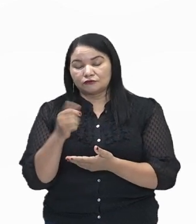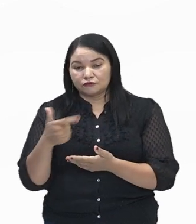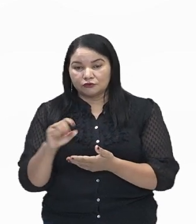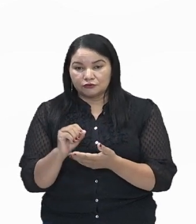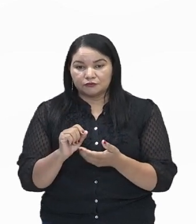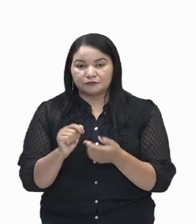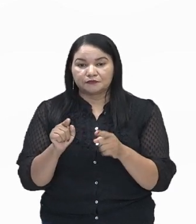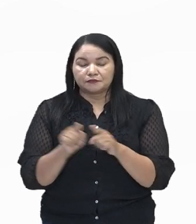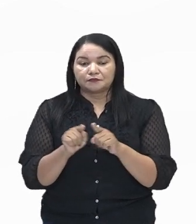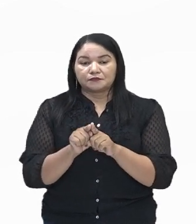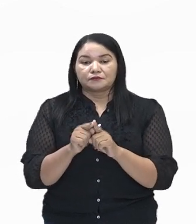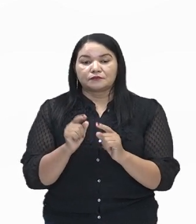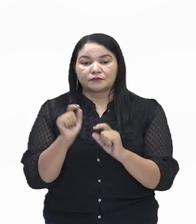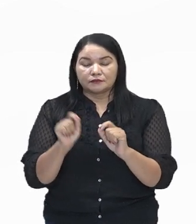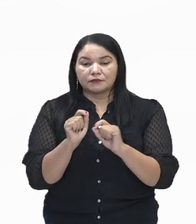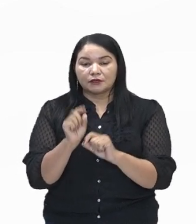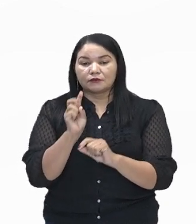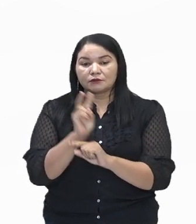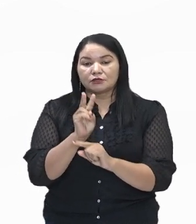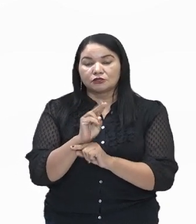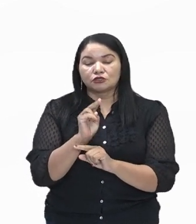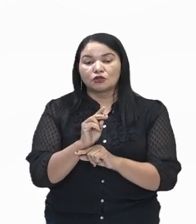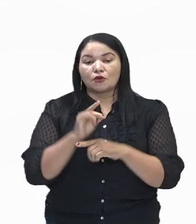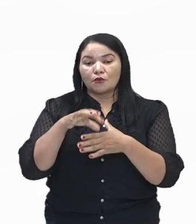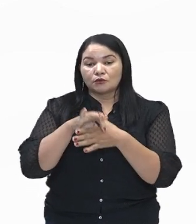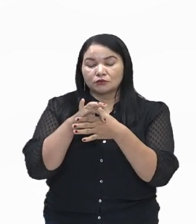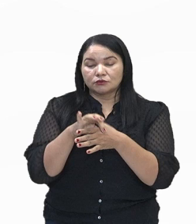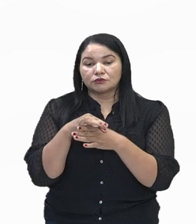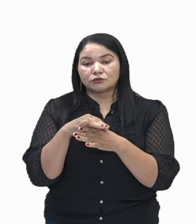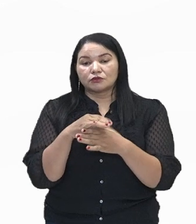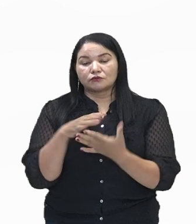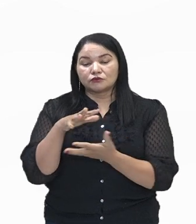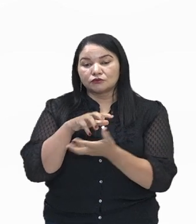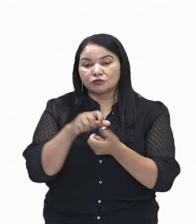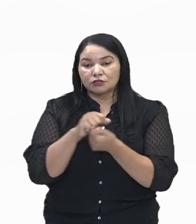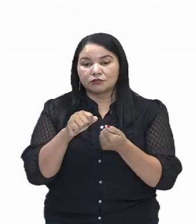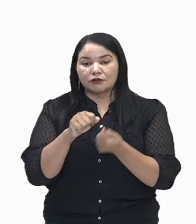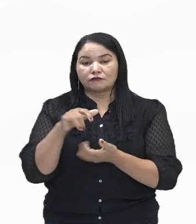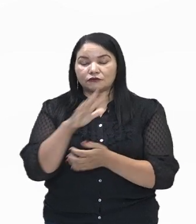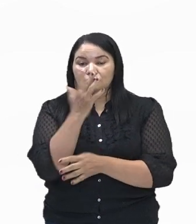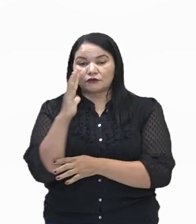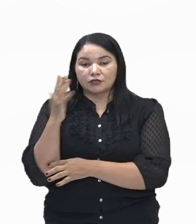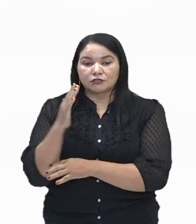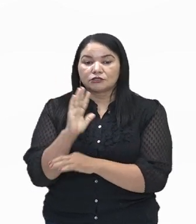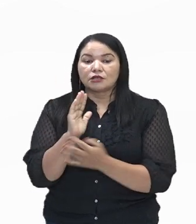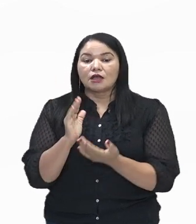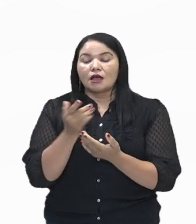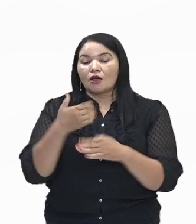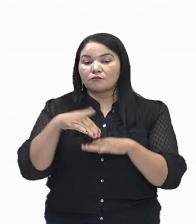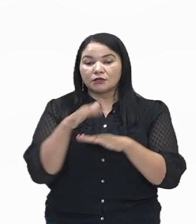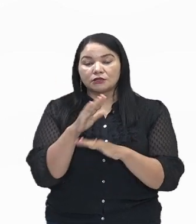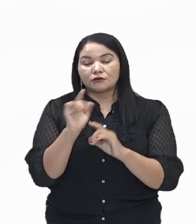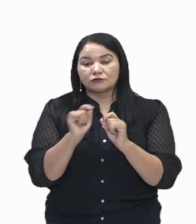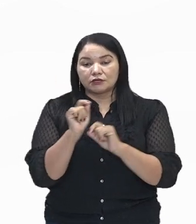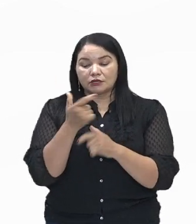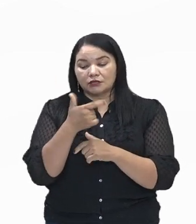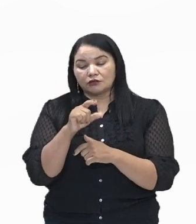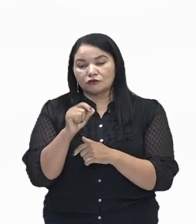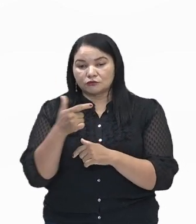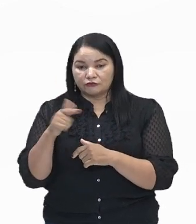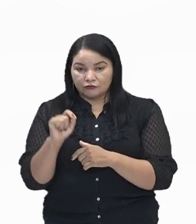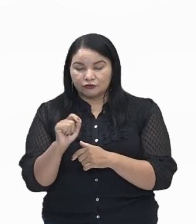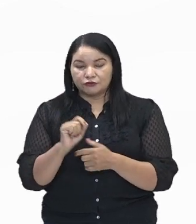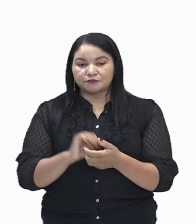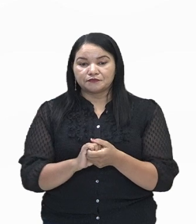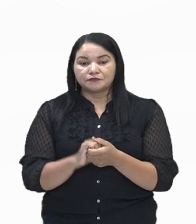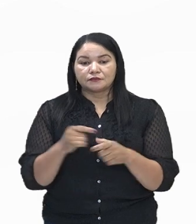gestão sustentável de florestas e aumentar o reflorestamento até 2020, combater a desertificação e